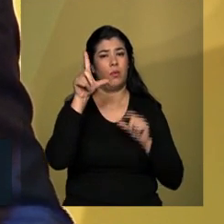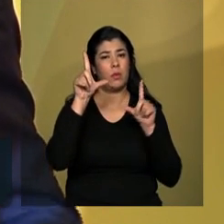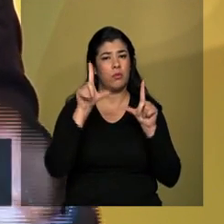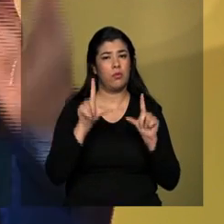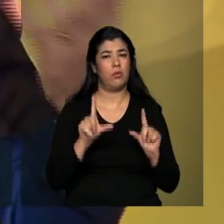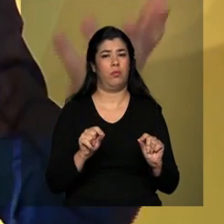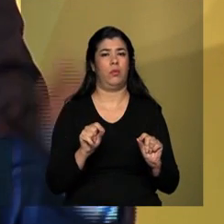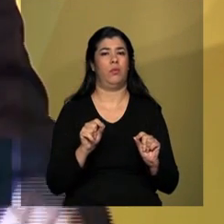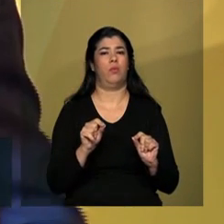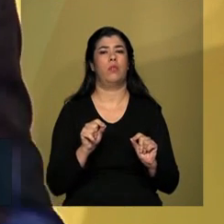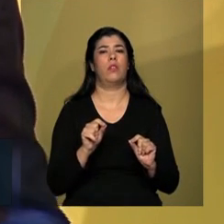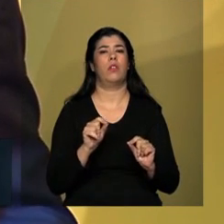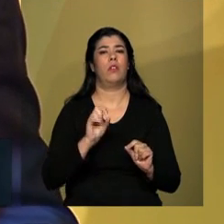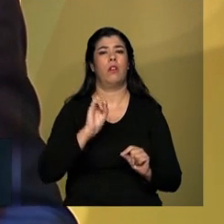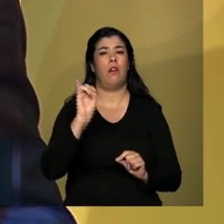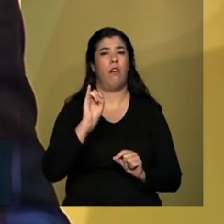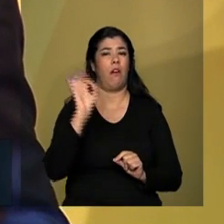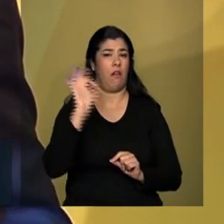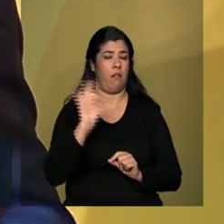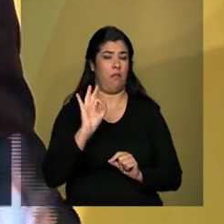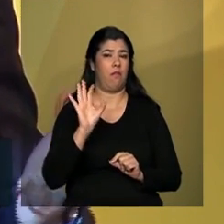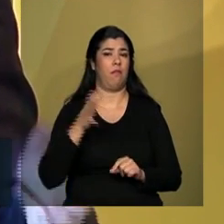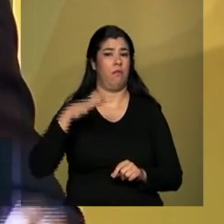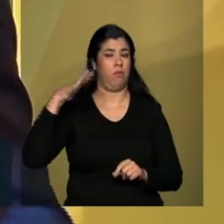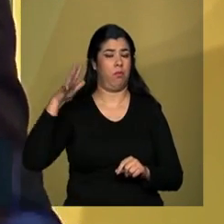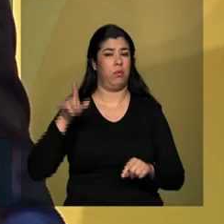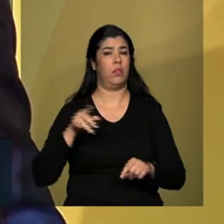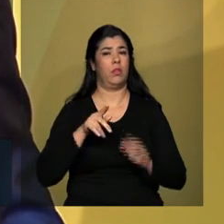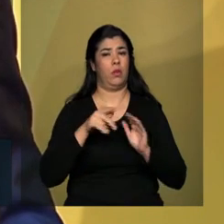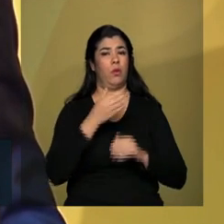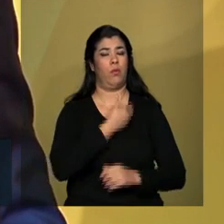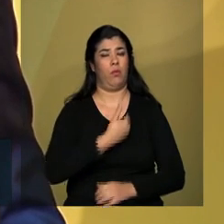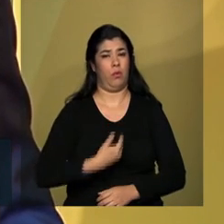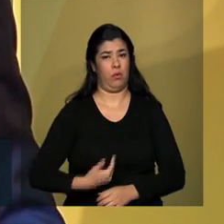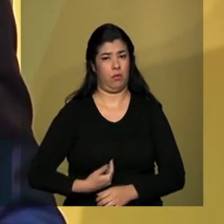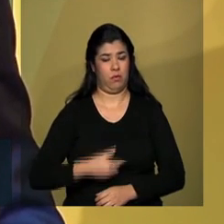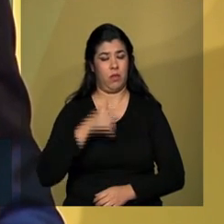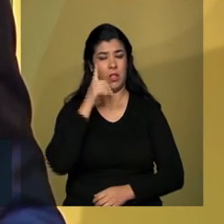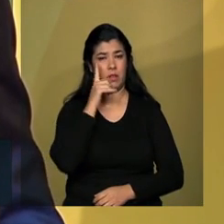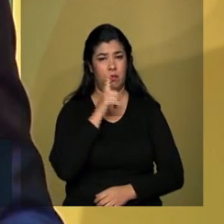podemos também, o governo então poderá ter bastante recursos